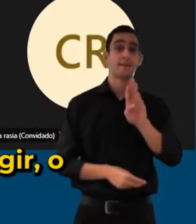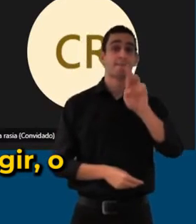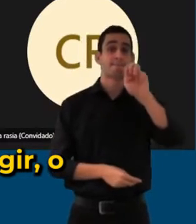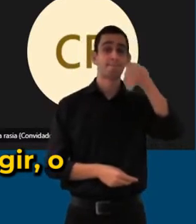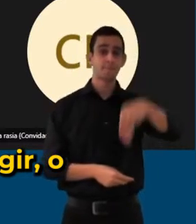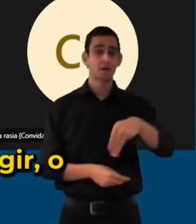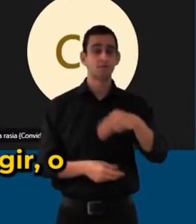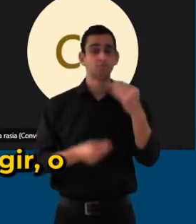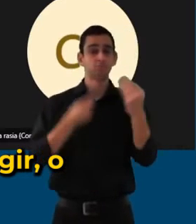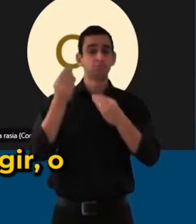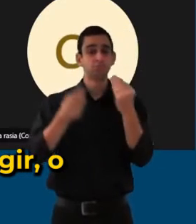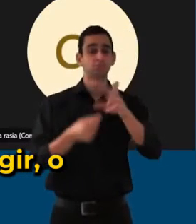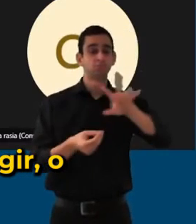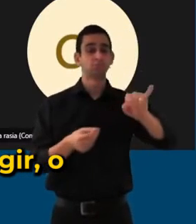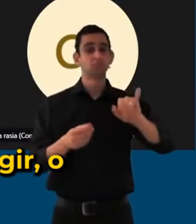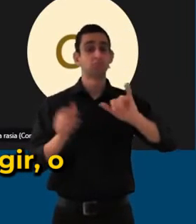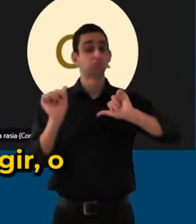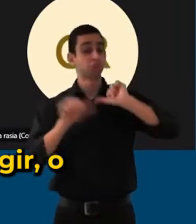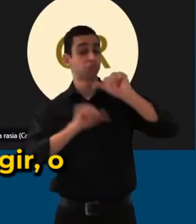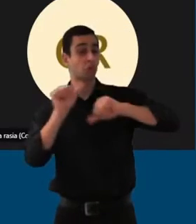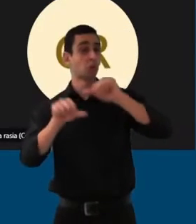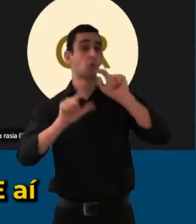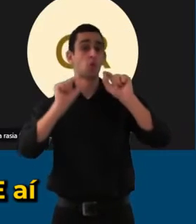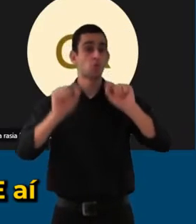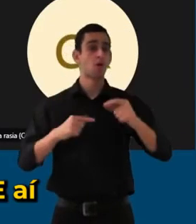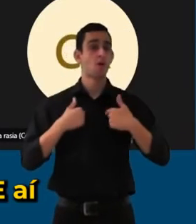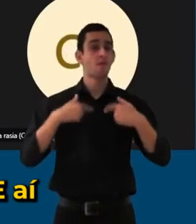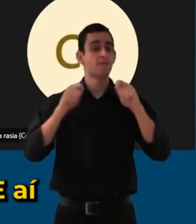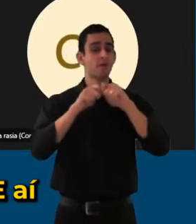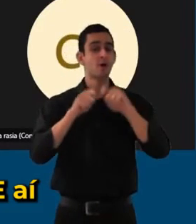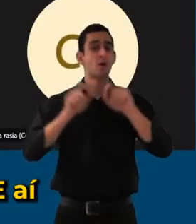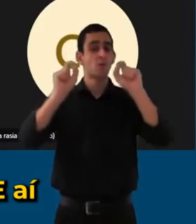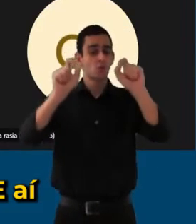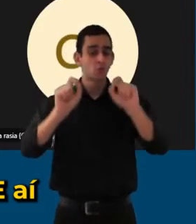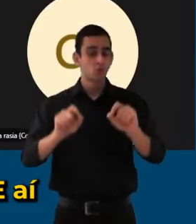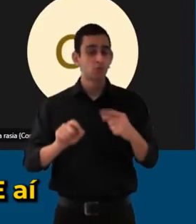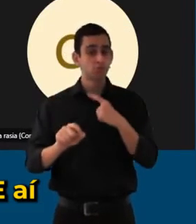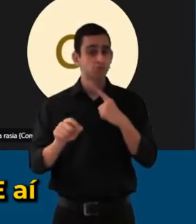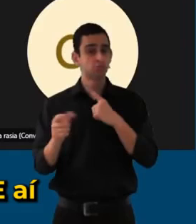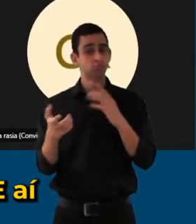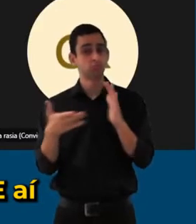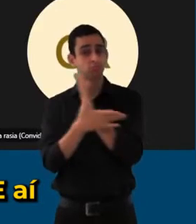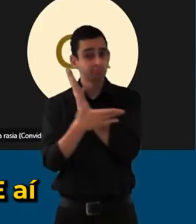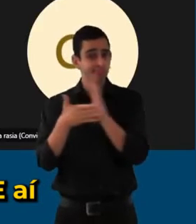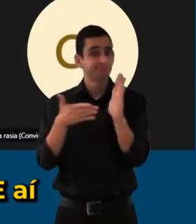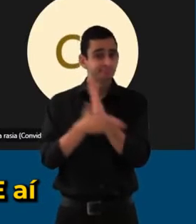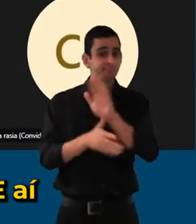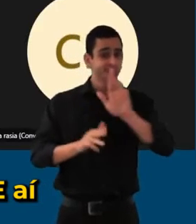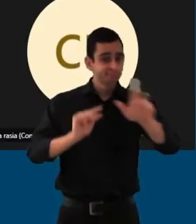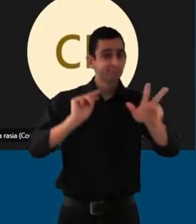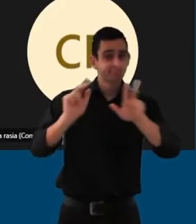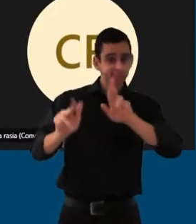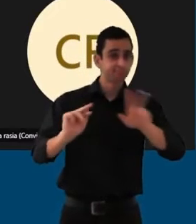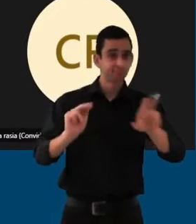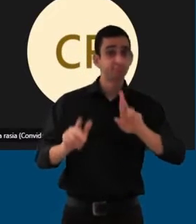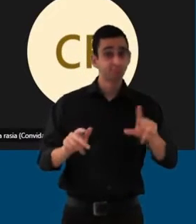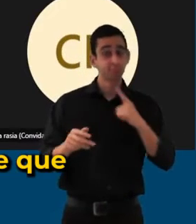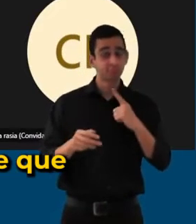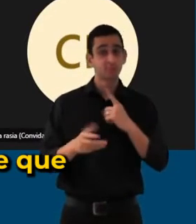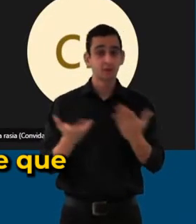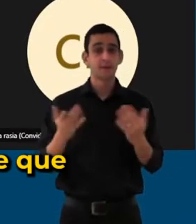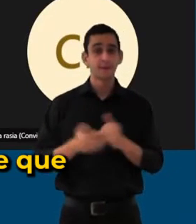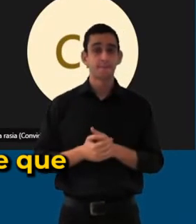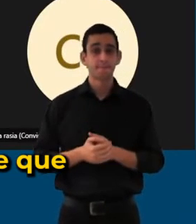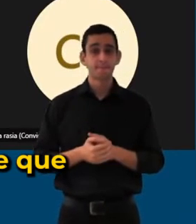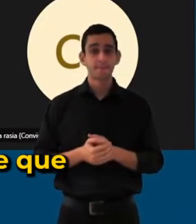dizer como eu devo agir, o que eu devo fazer, quais as medidas que eu posso adotar. E aí